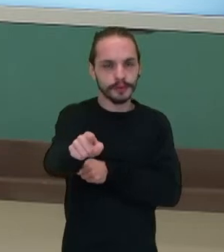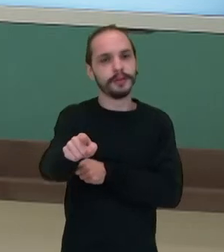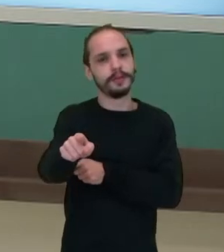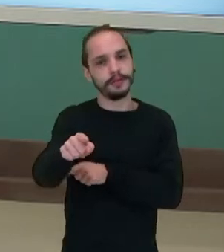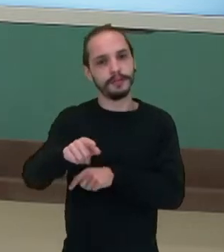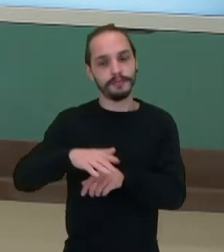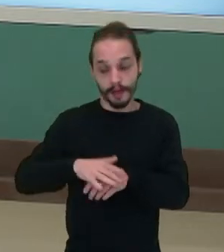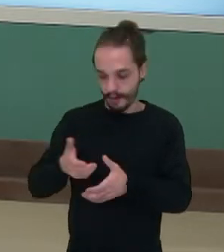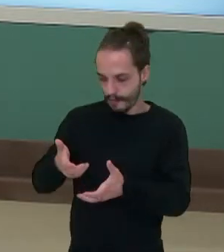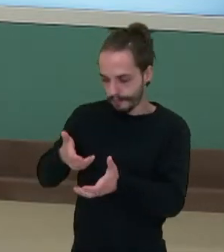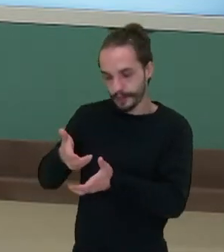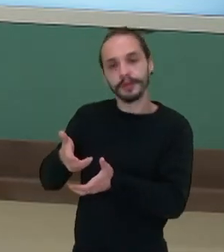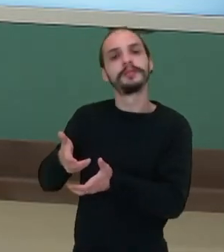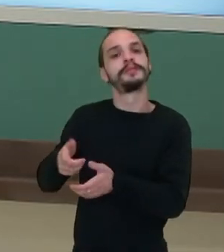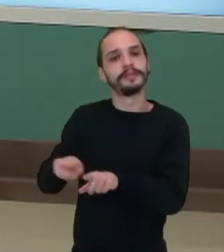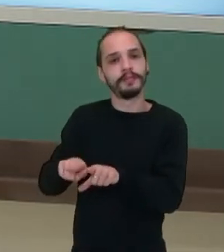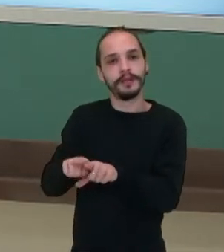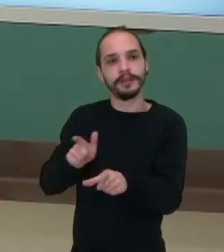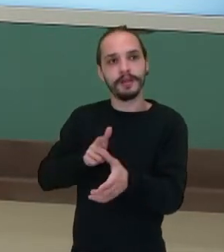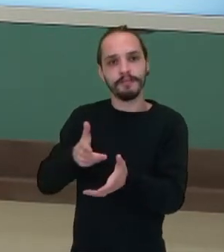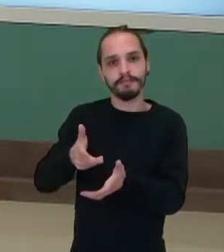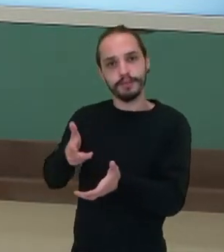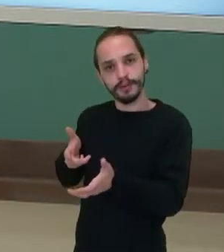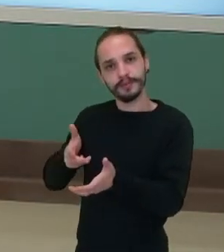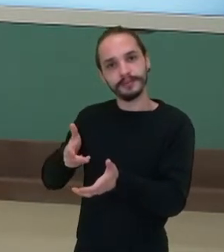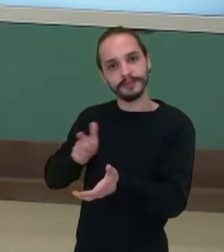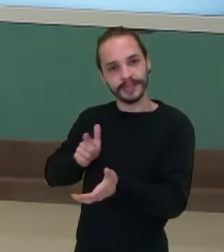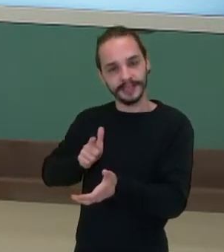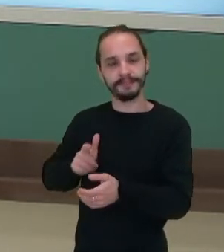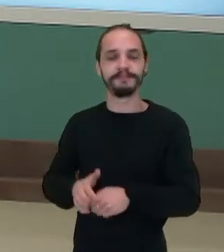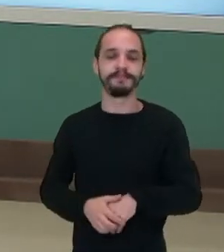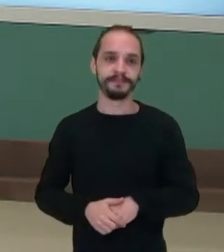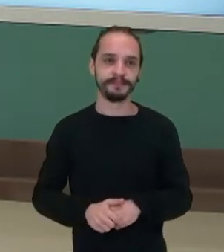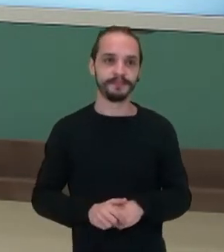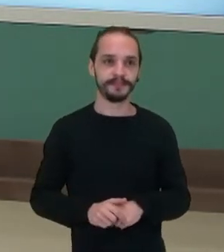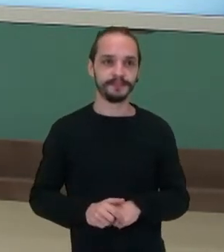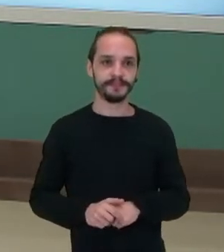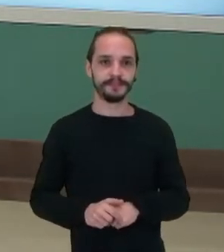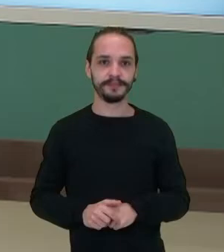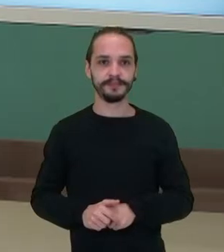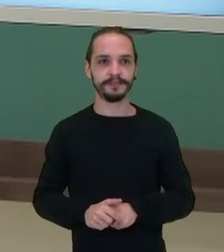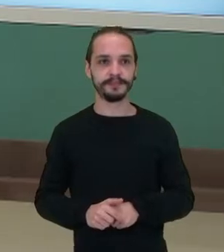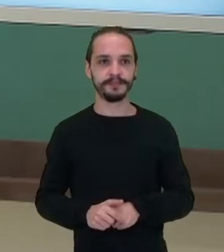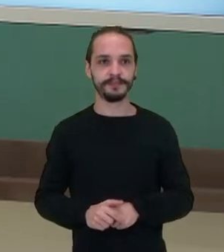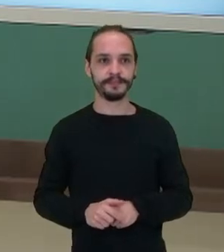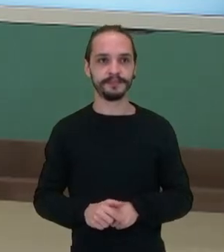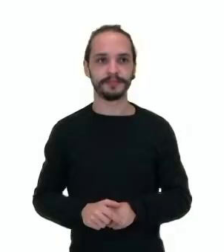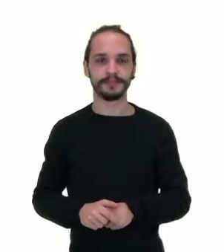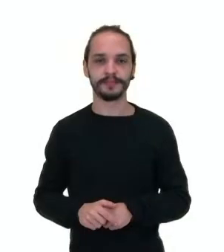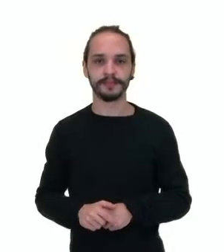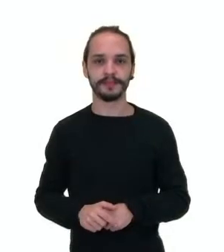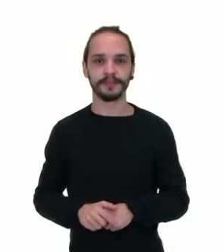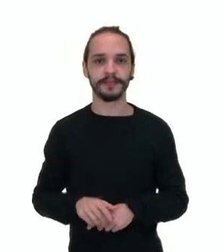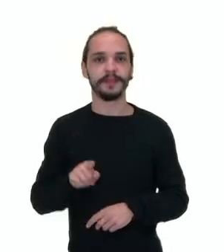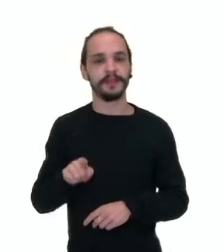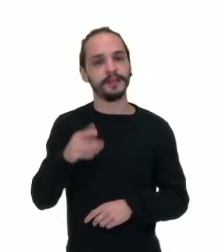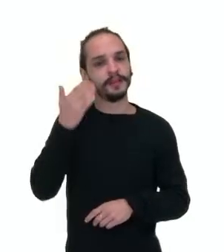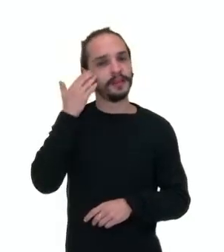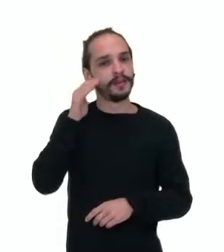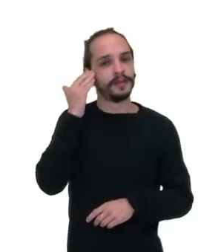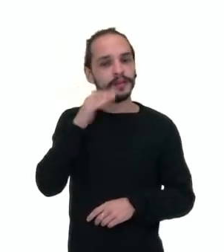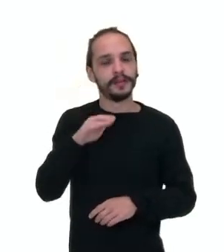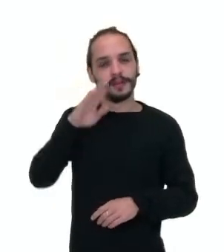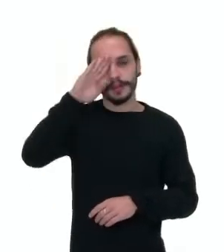a arma também vai ter uma velocidade de recuo em cima disso. Certo? Bem, também nós podemos entender com o princípio da ação e